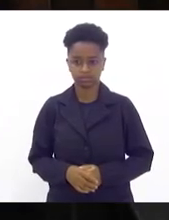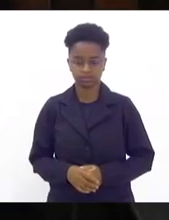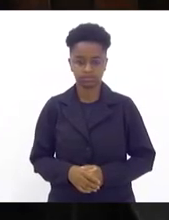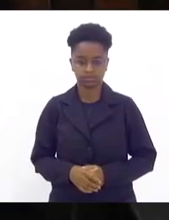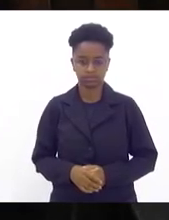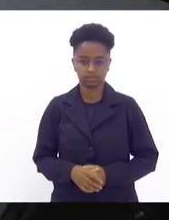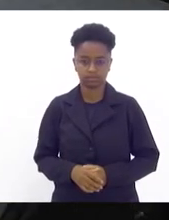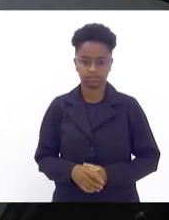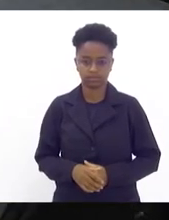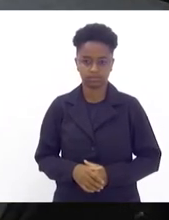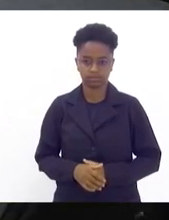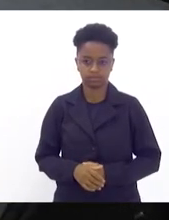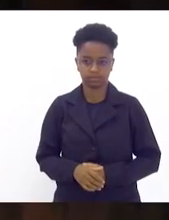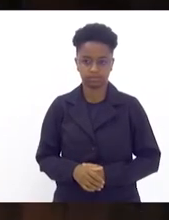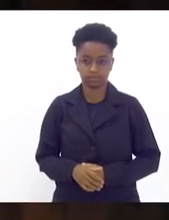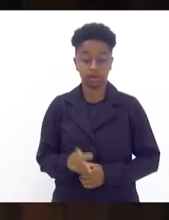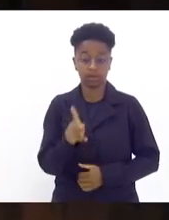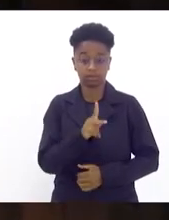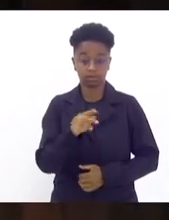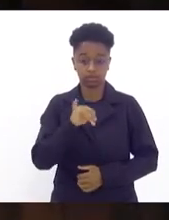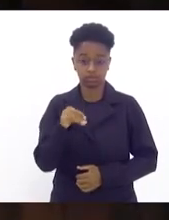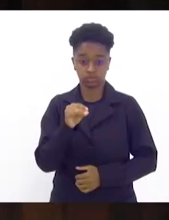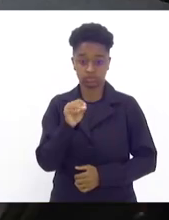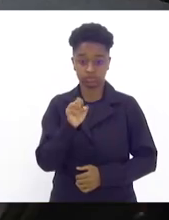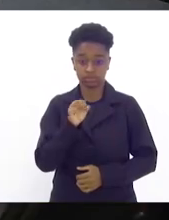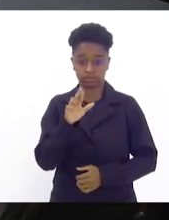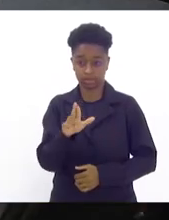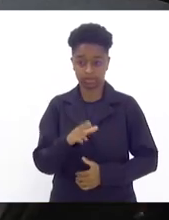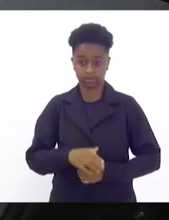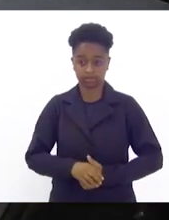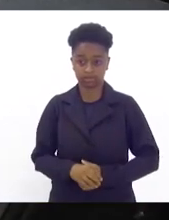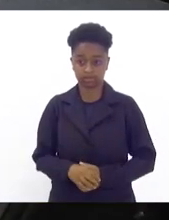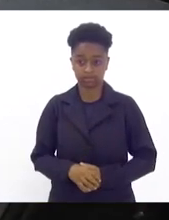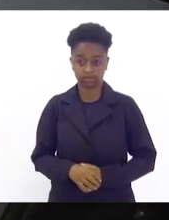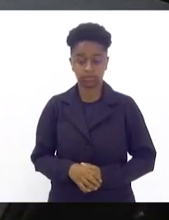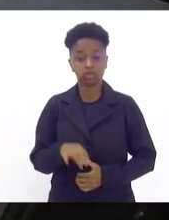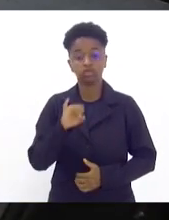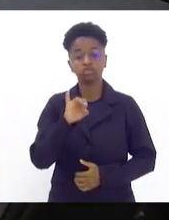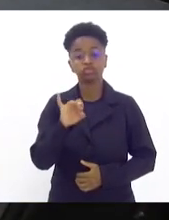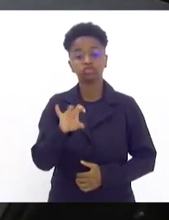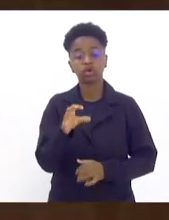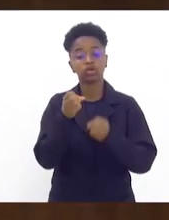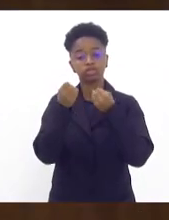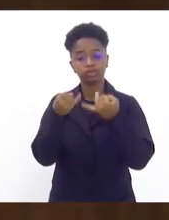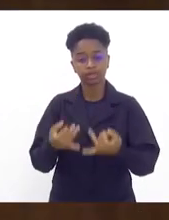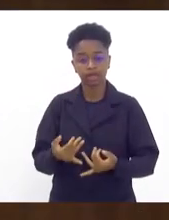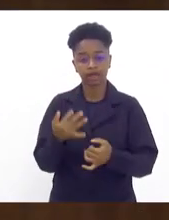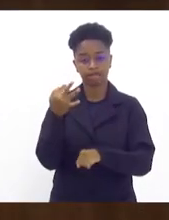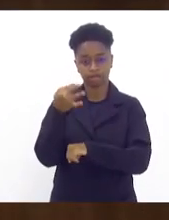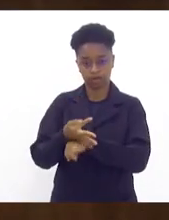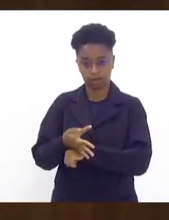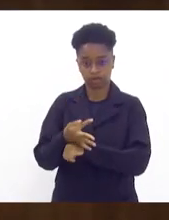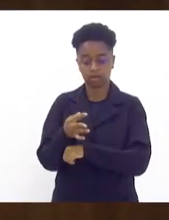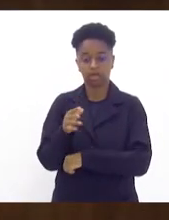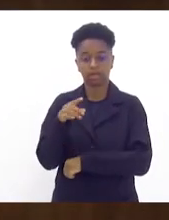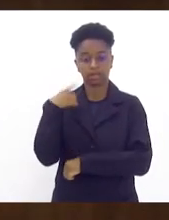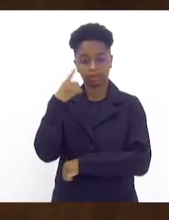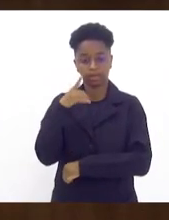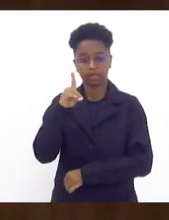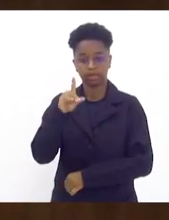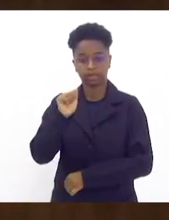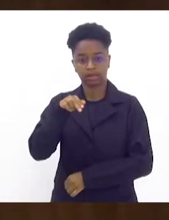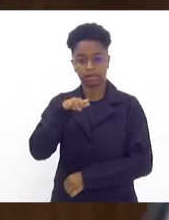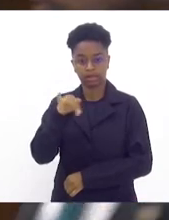Obrigado, presidente. Obrigado. Boa tarde. Professor Josimar. Pela ordem, só para justificar a ausência da deputada Dani Monteiro, nessa semana, que ela está